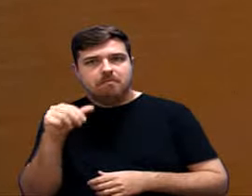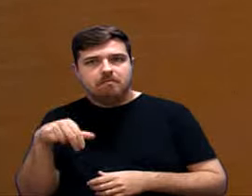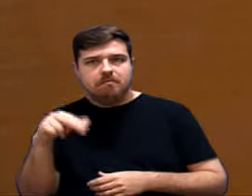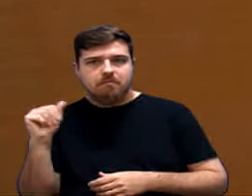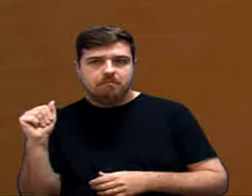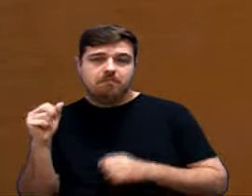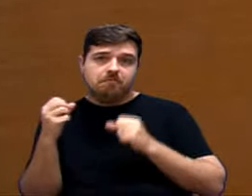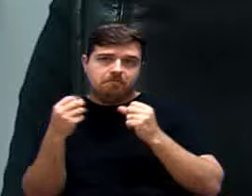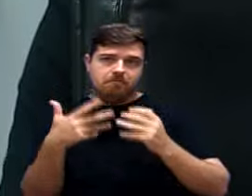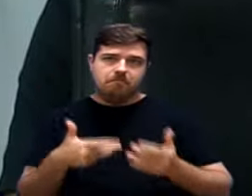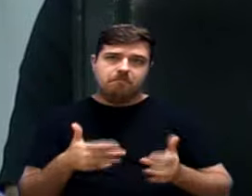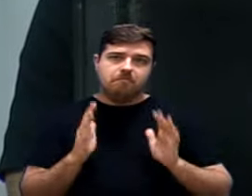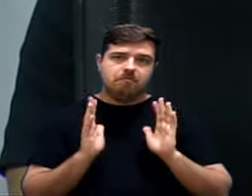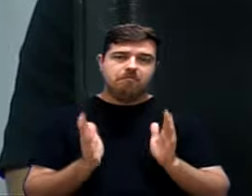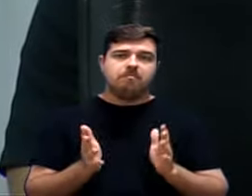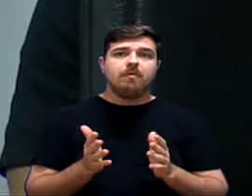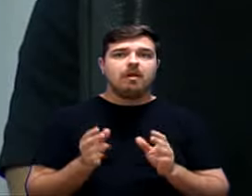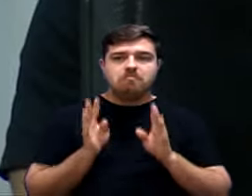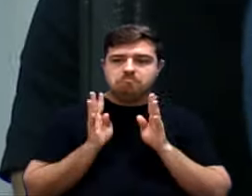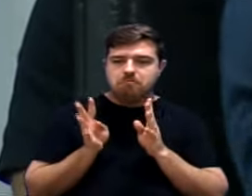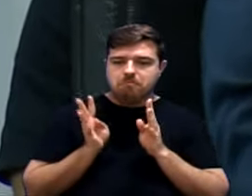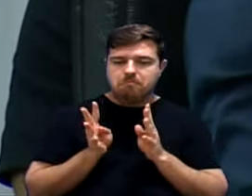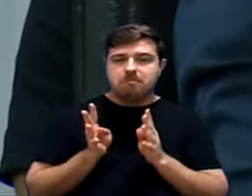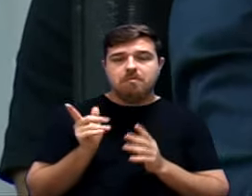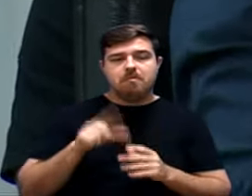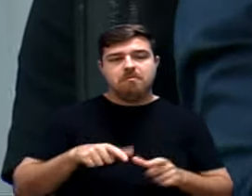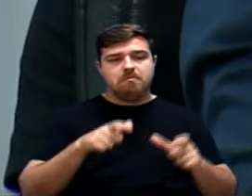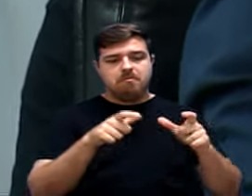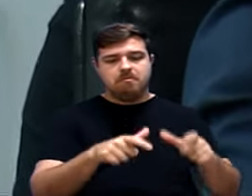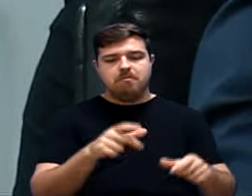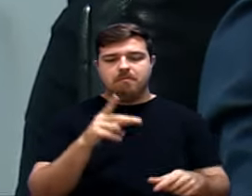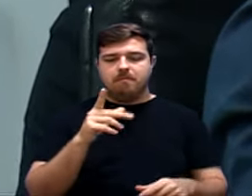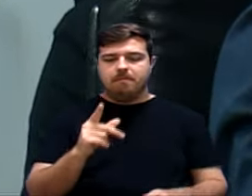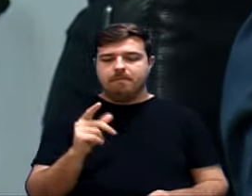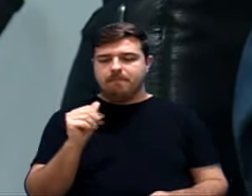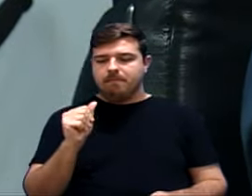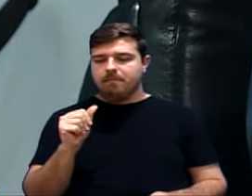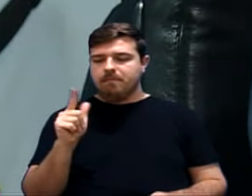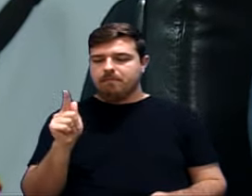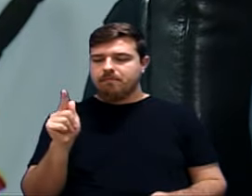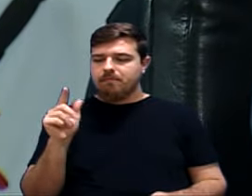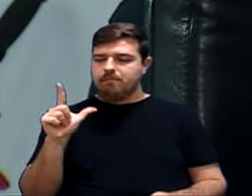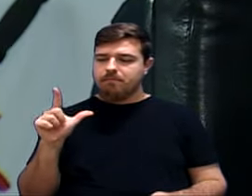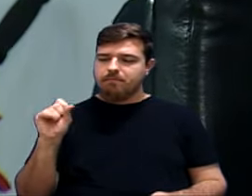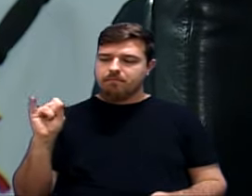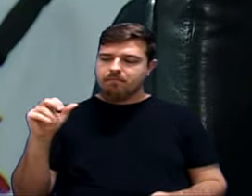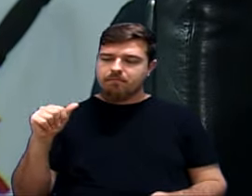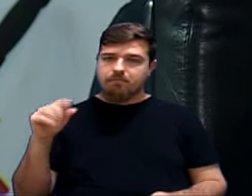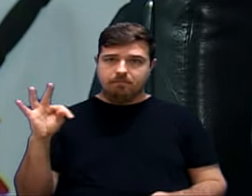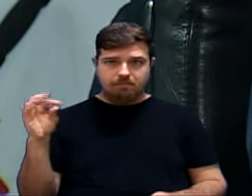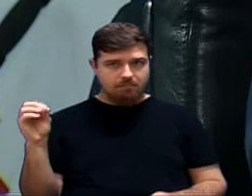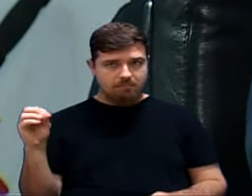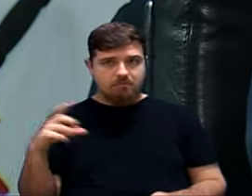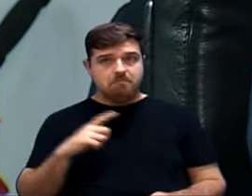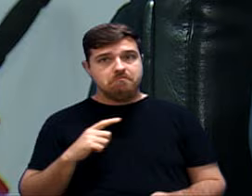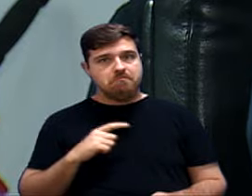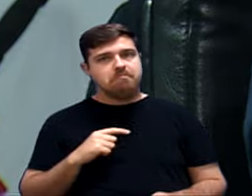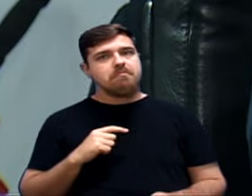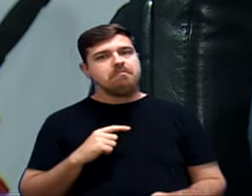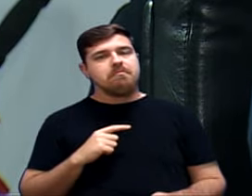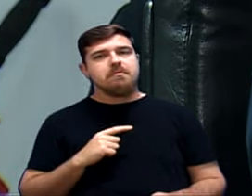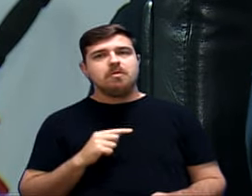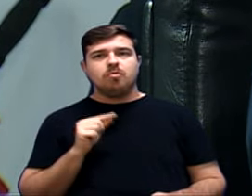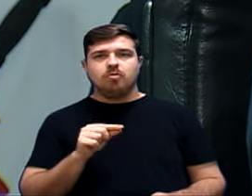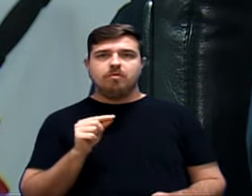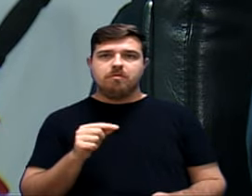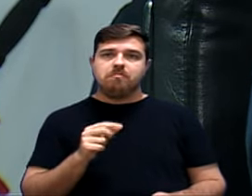pouco estava atento ali na na região do Pagliato nós temos a nossa contribuição criamos aqui na câmara de de